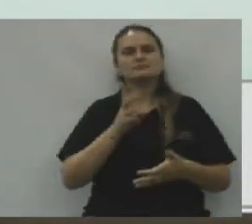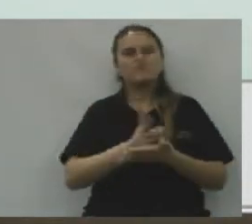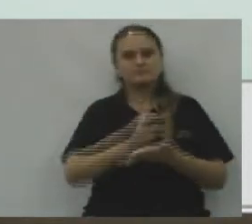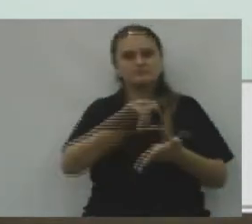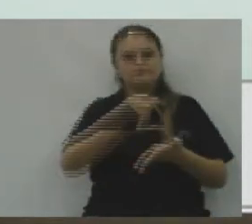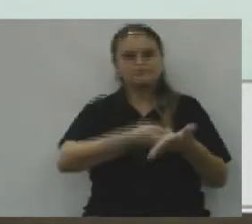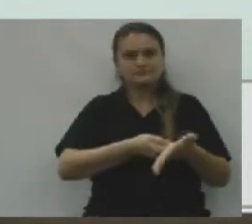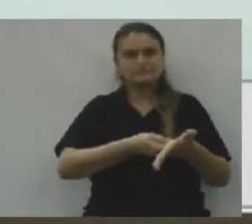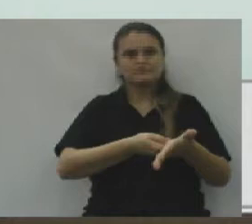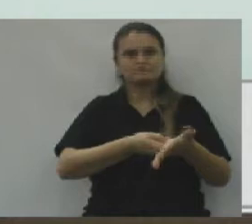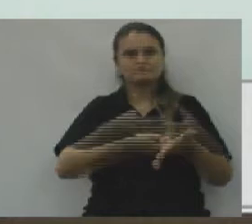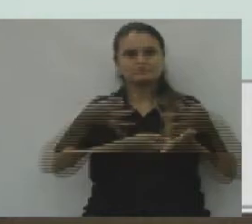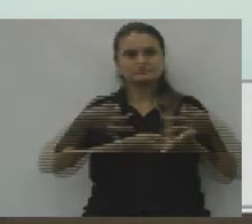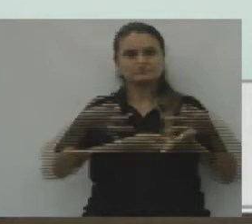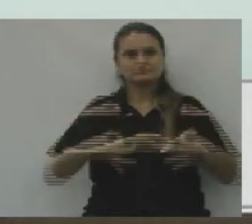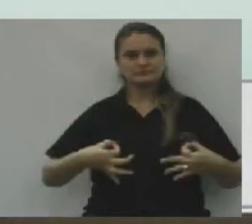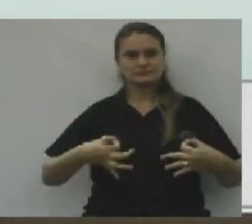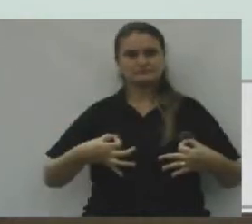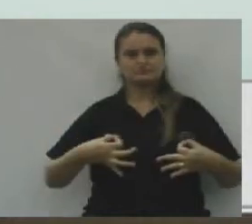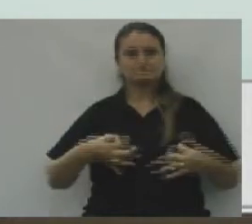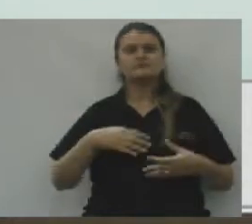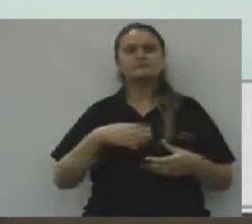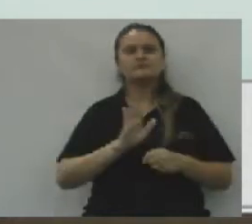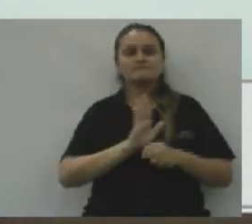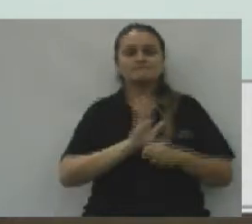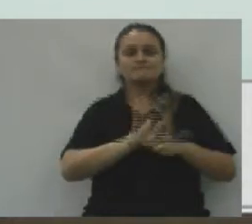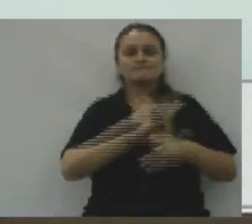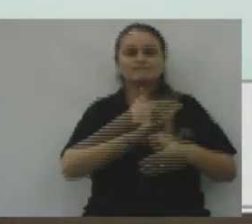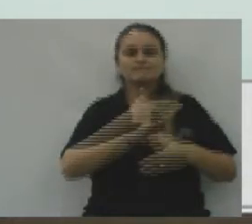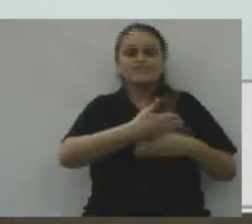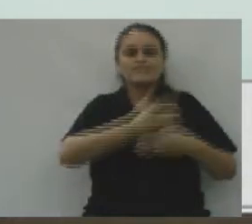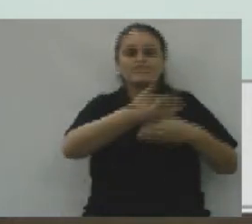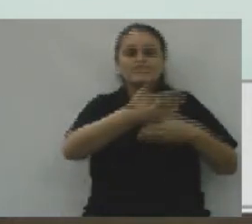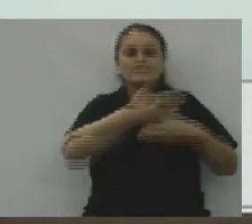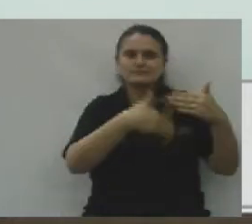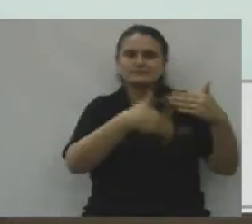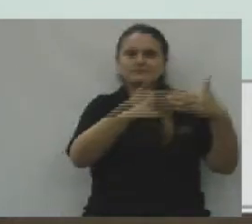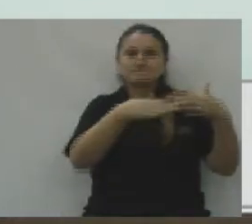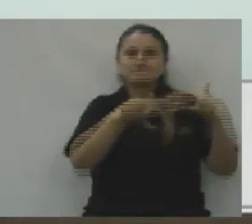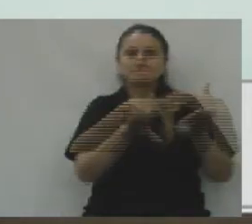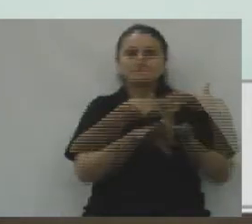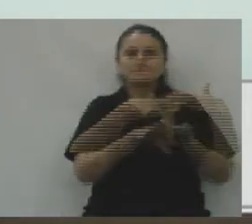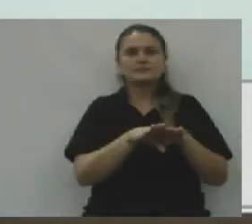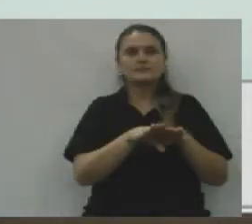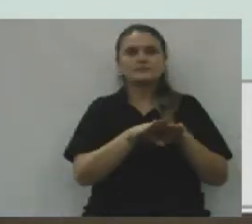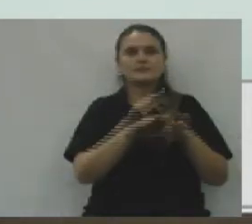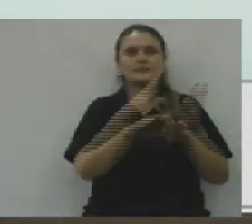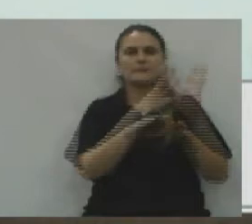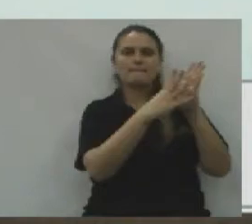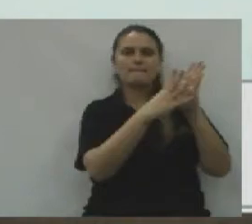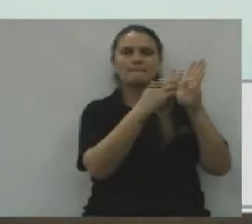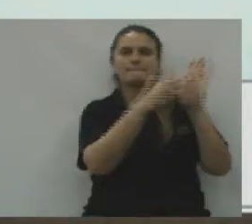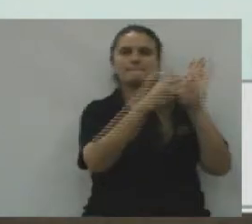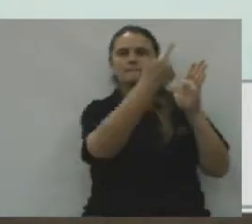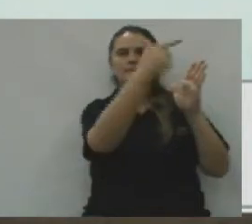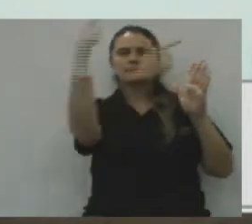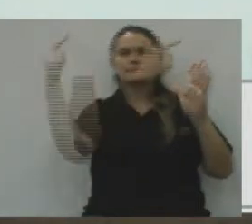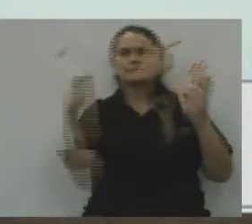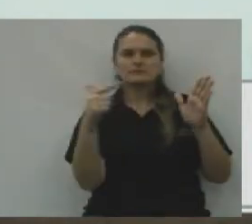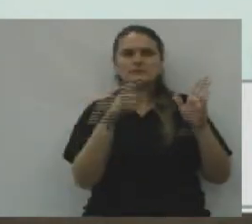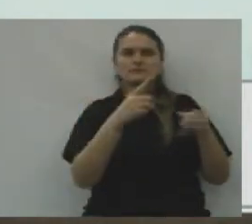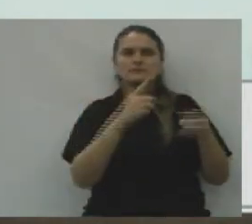maneira construtiva, para que, inclusive, seja de exemplo esse projeto para as demais